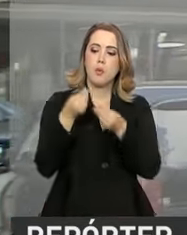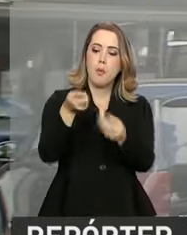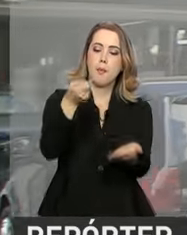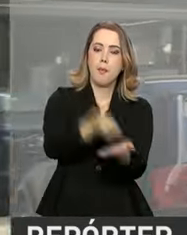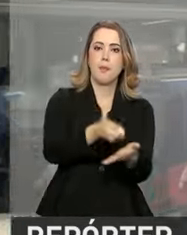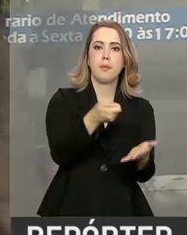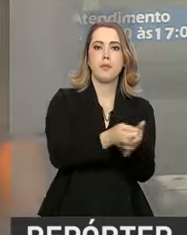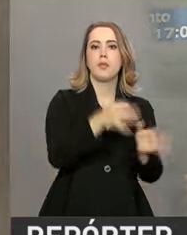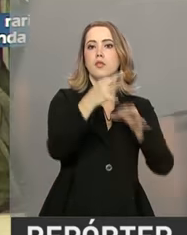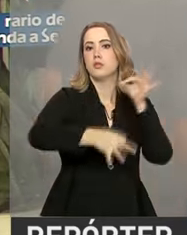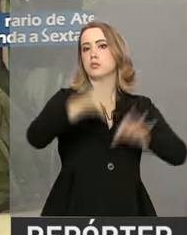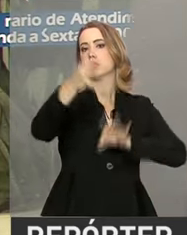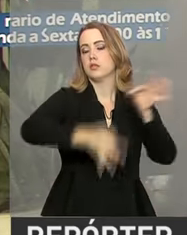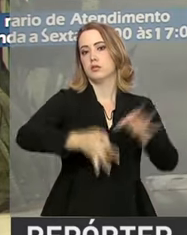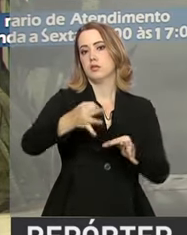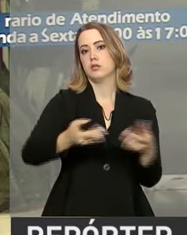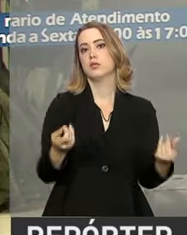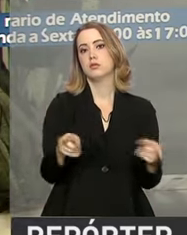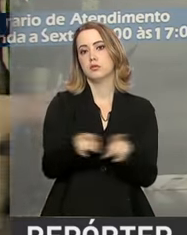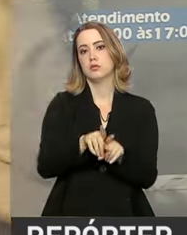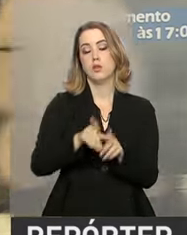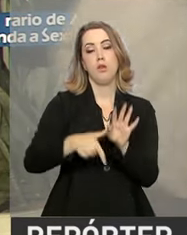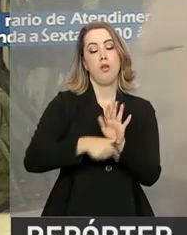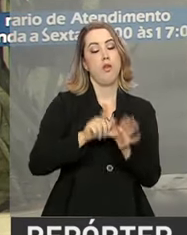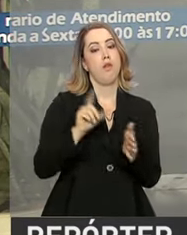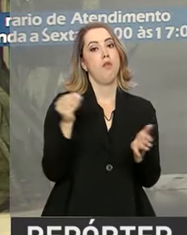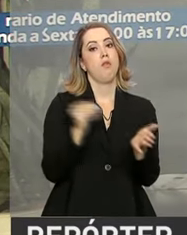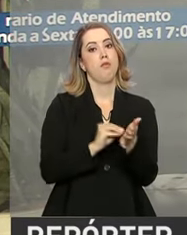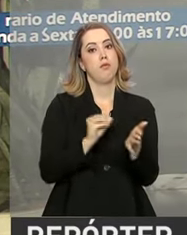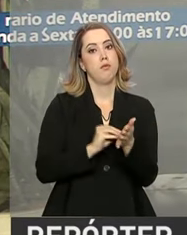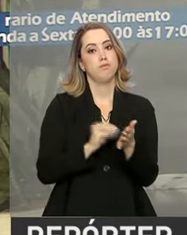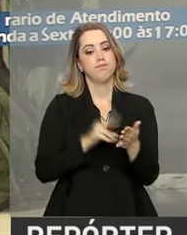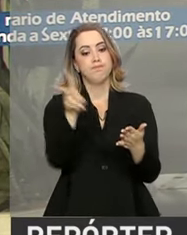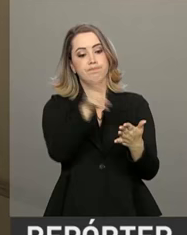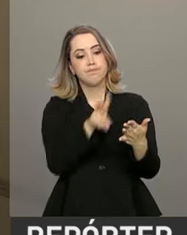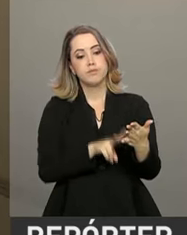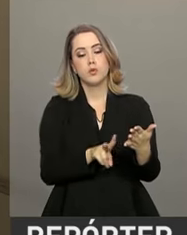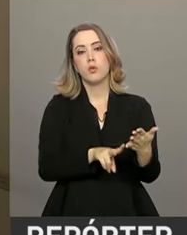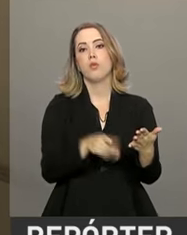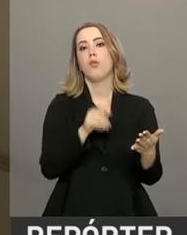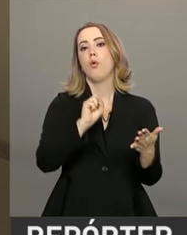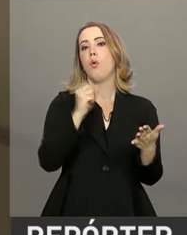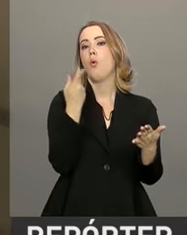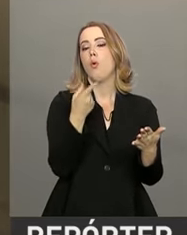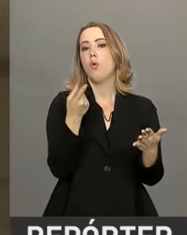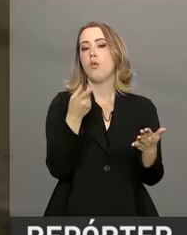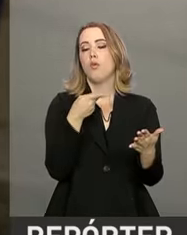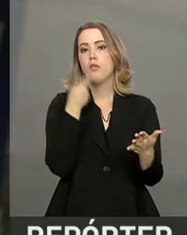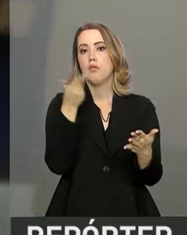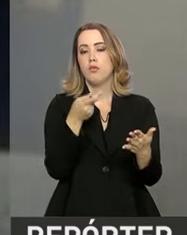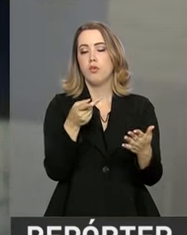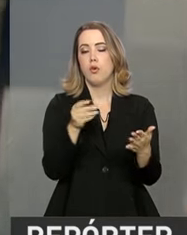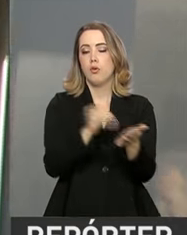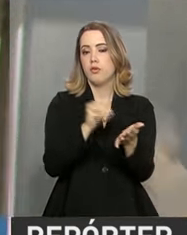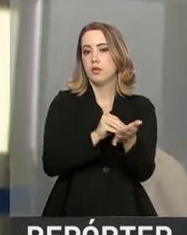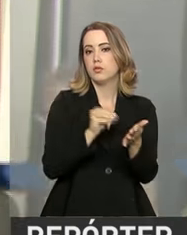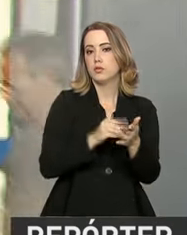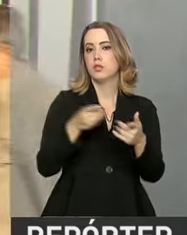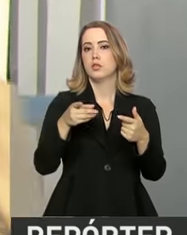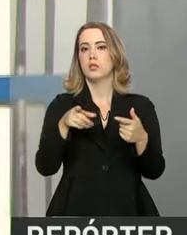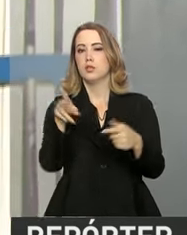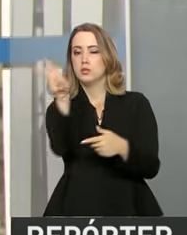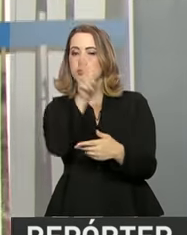estavam sem revisão médica há mais de 2 anos ou foram concedidos sem a perícia médica médica 2.600 foram pagos assegurados